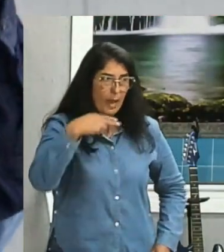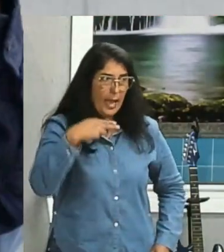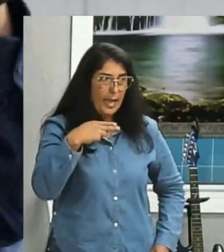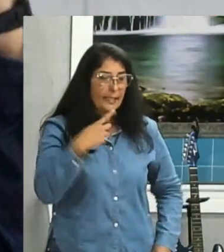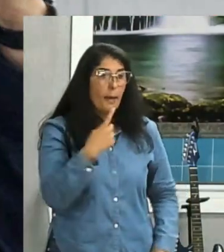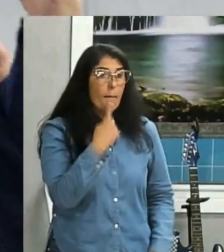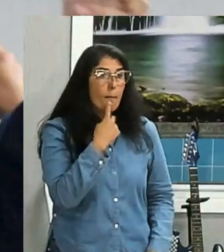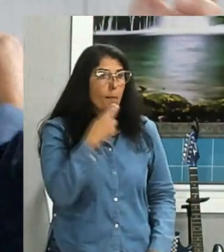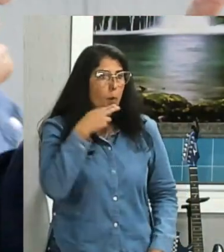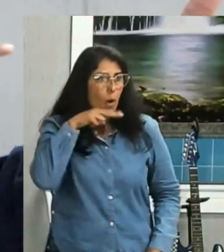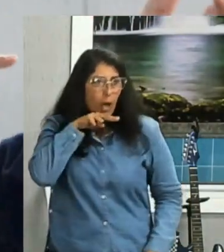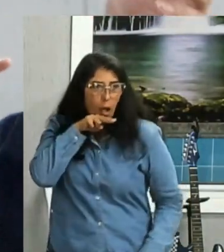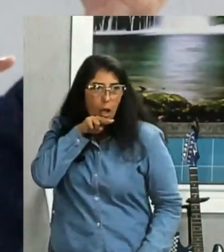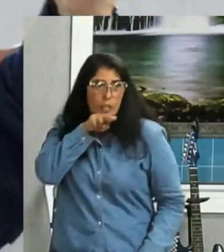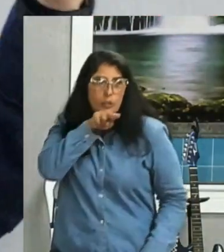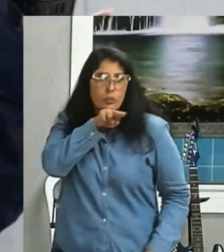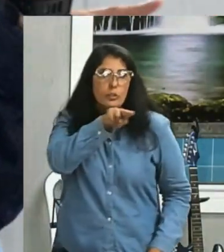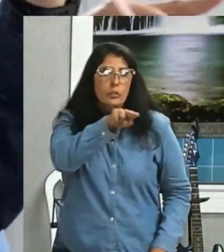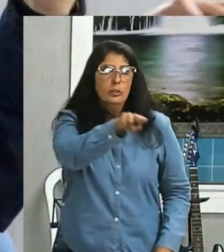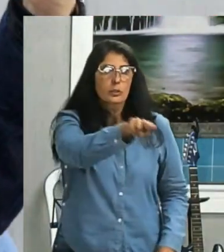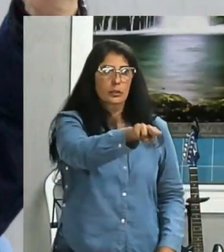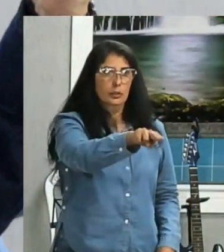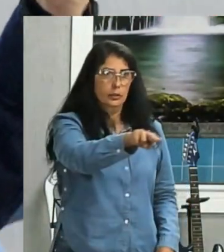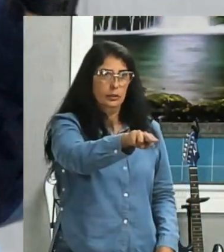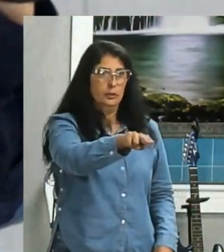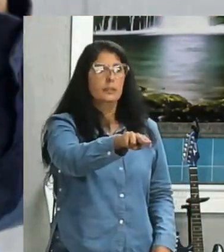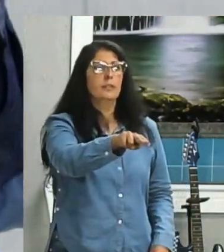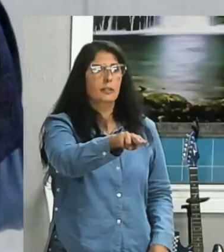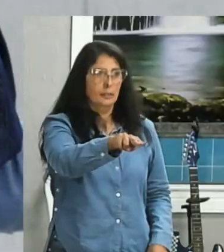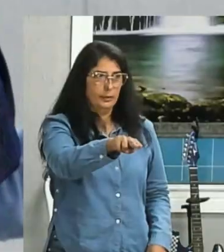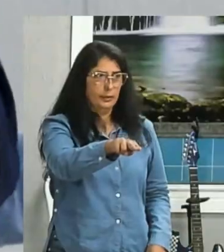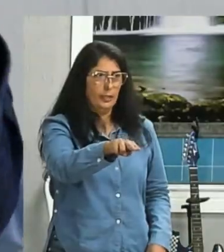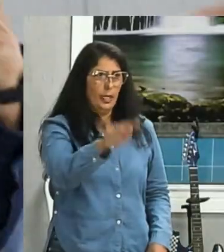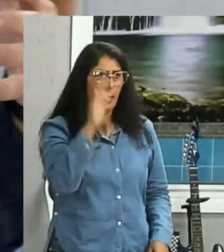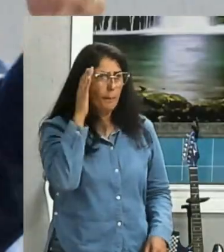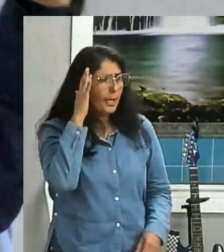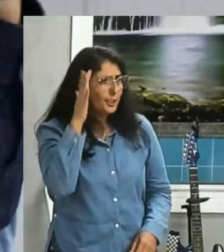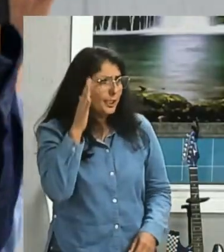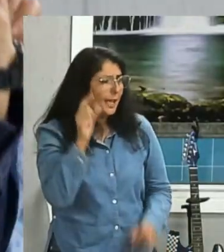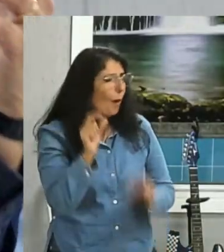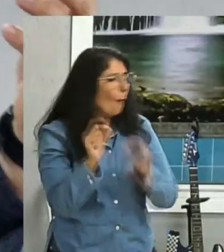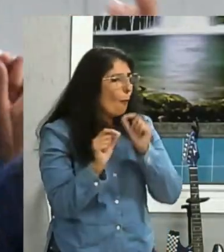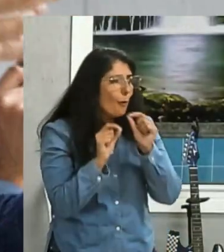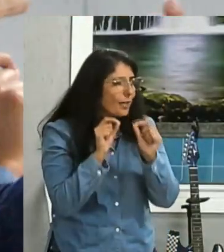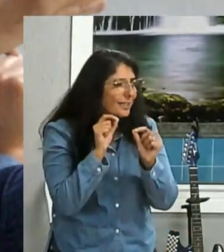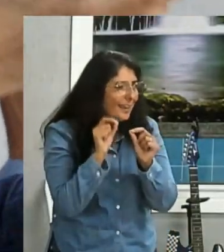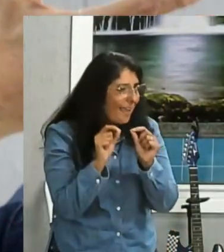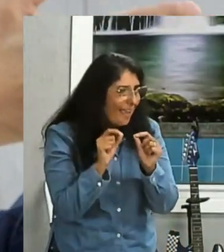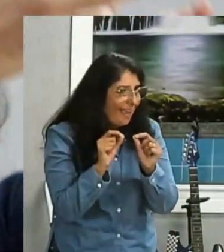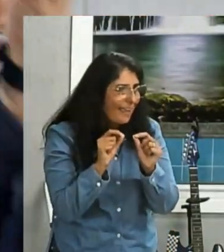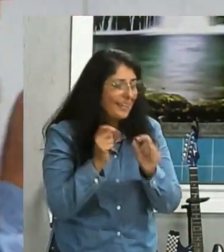Esse sair ali é uma expressão que significa